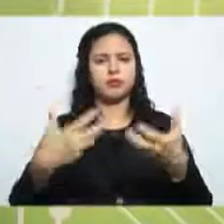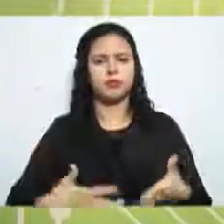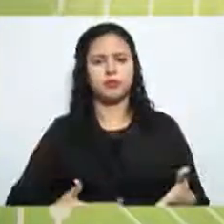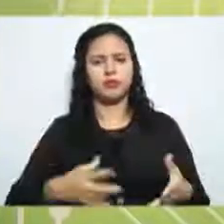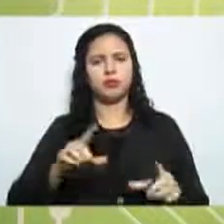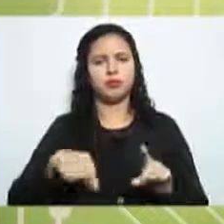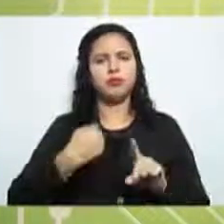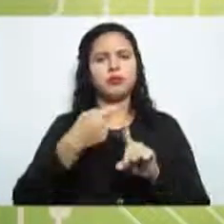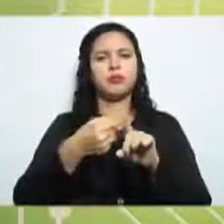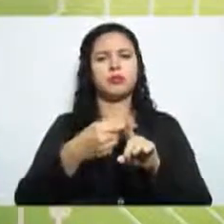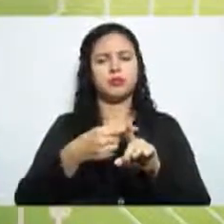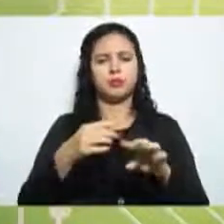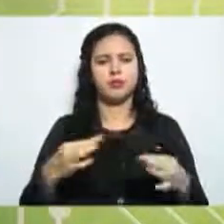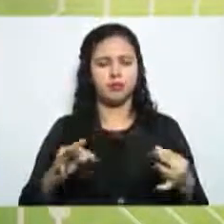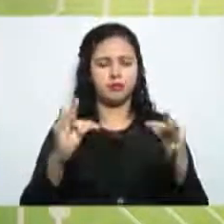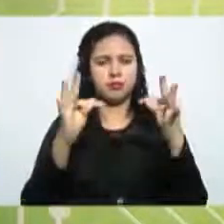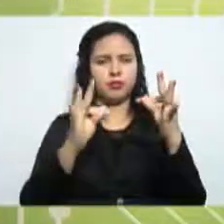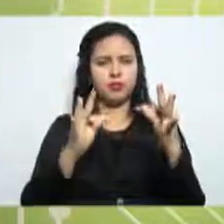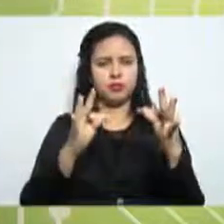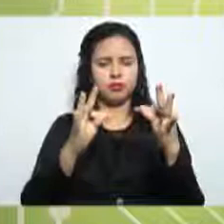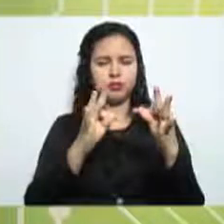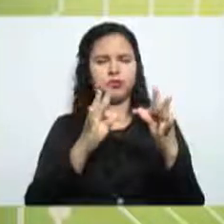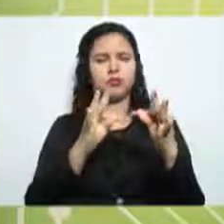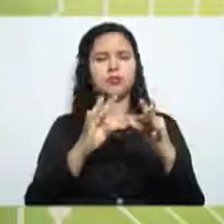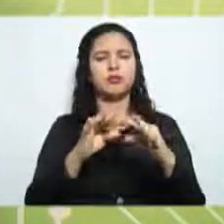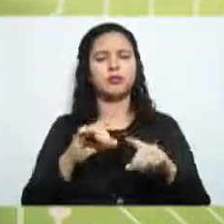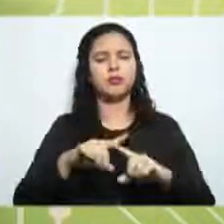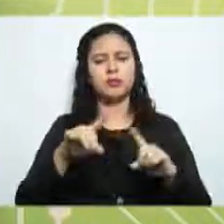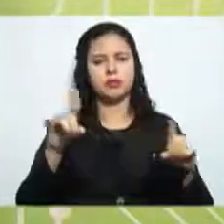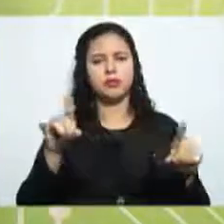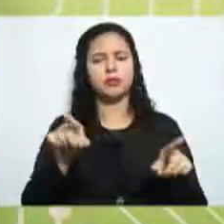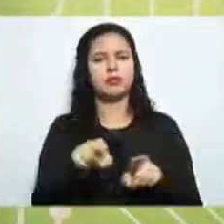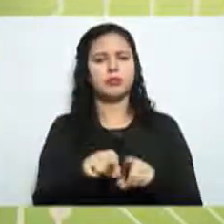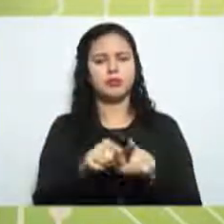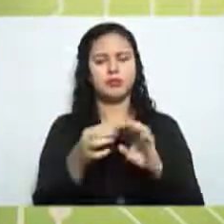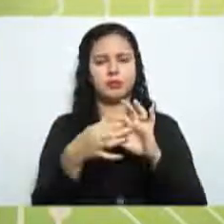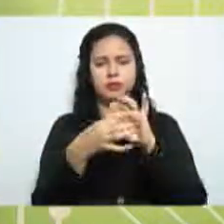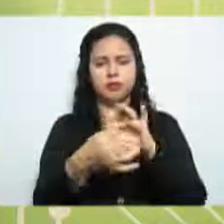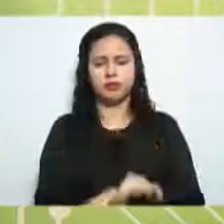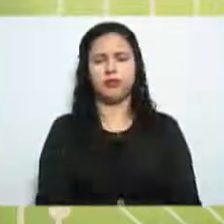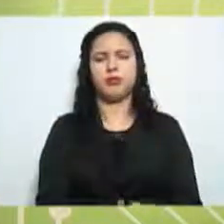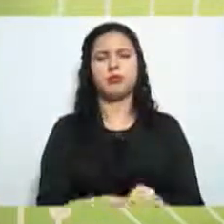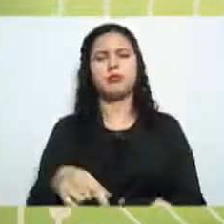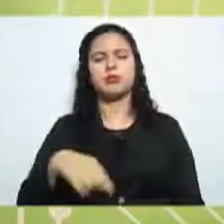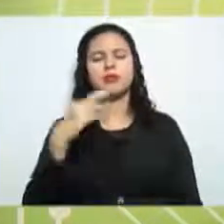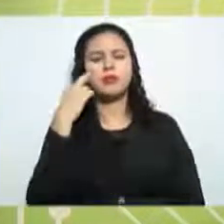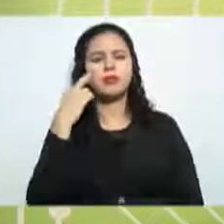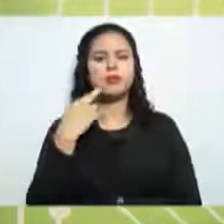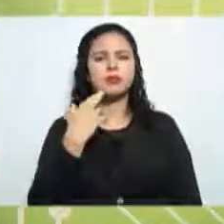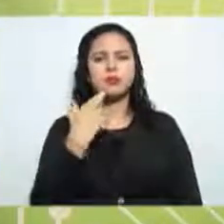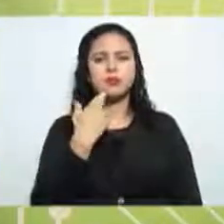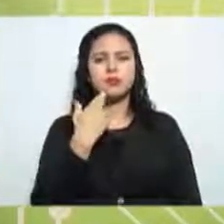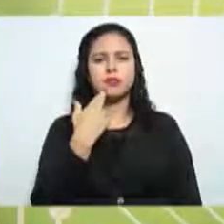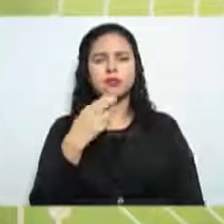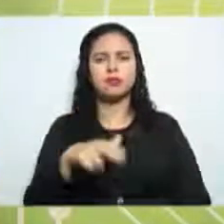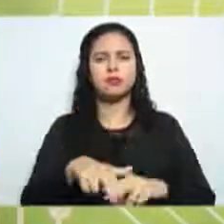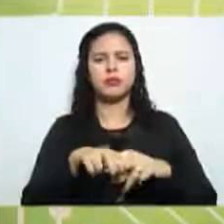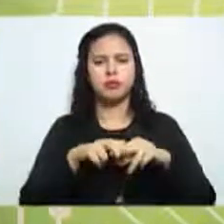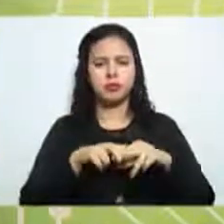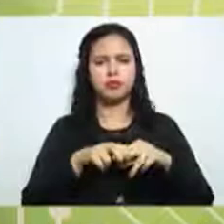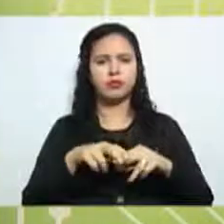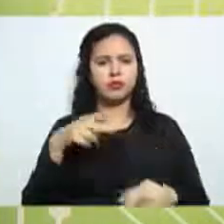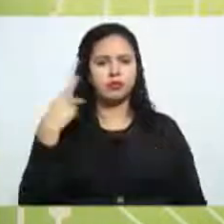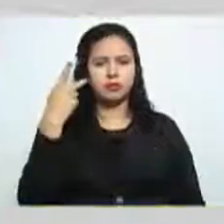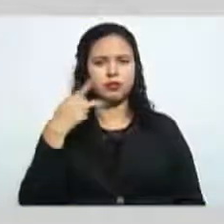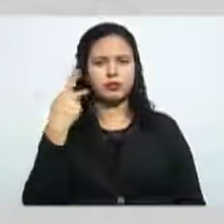trazer tecnologia nesse sentido para a produção, mas isso também está relacionado à nossa região de Rondônia por causa de uma política